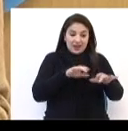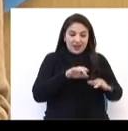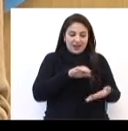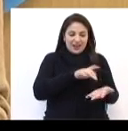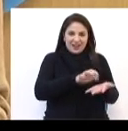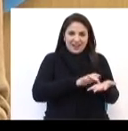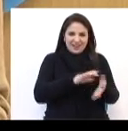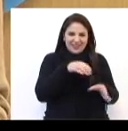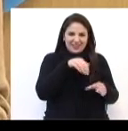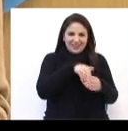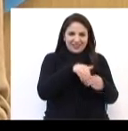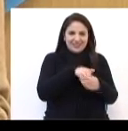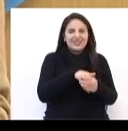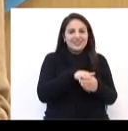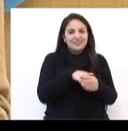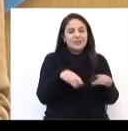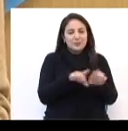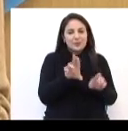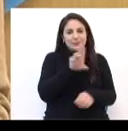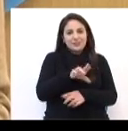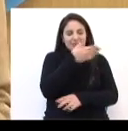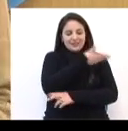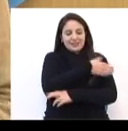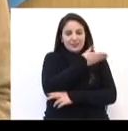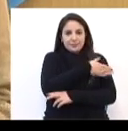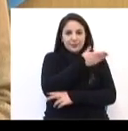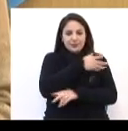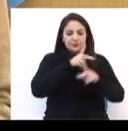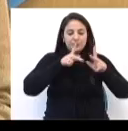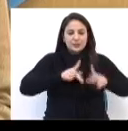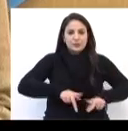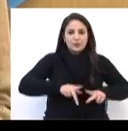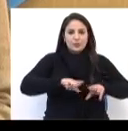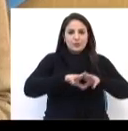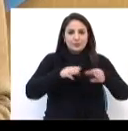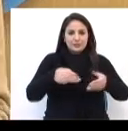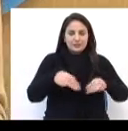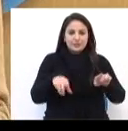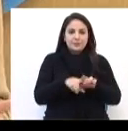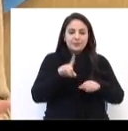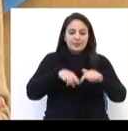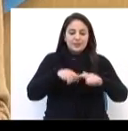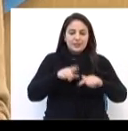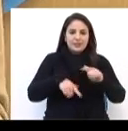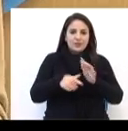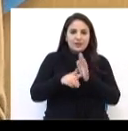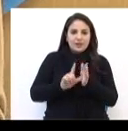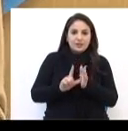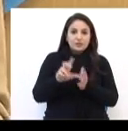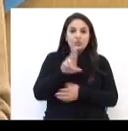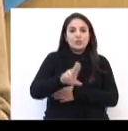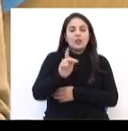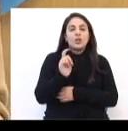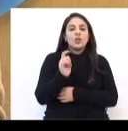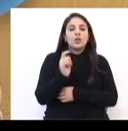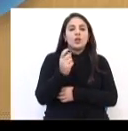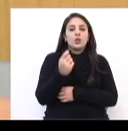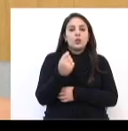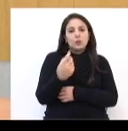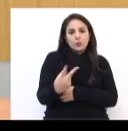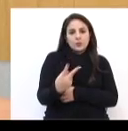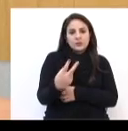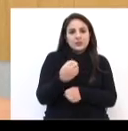no treinamento dos mesários em setembro. Os equipamentos anteriores eram utilizados há 12